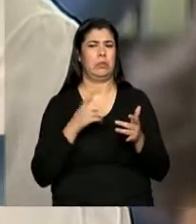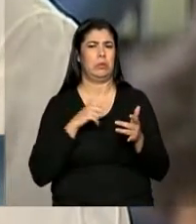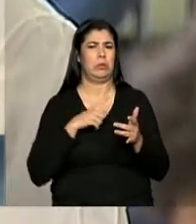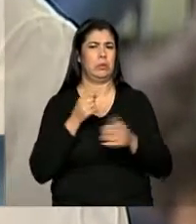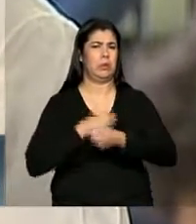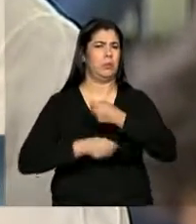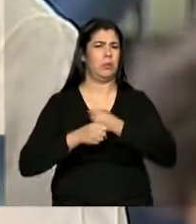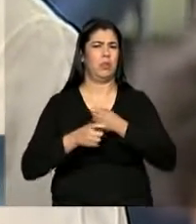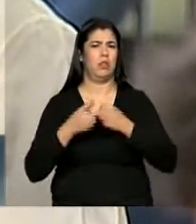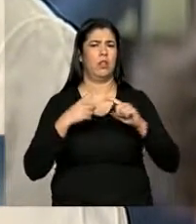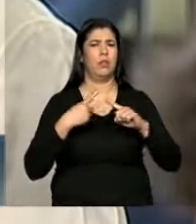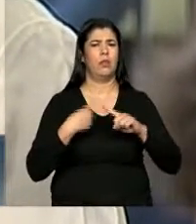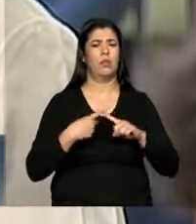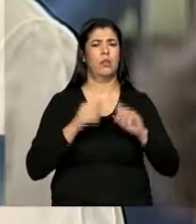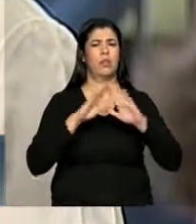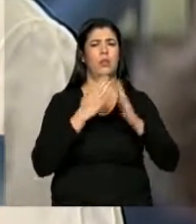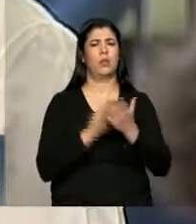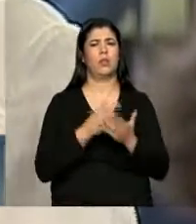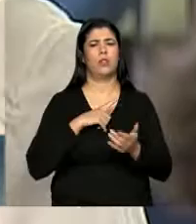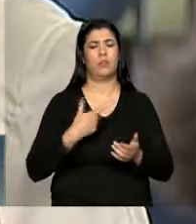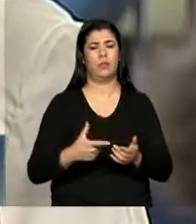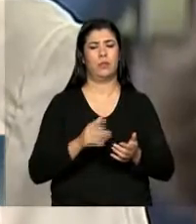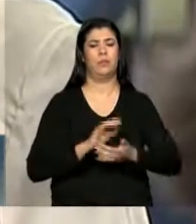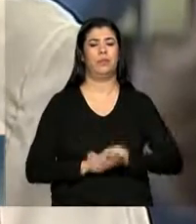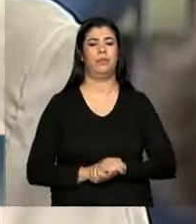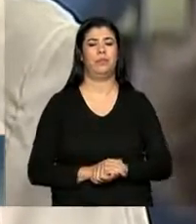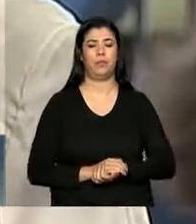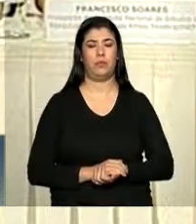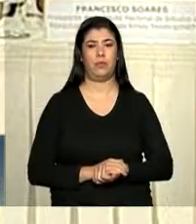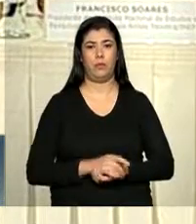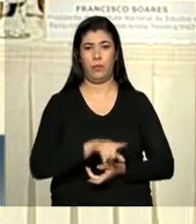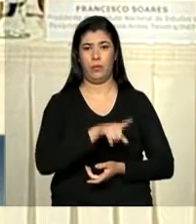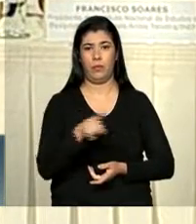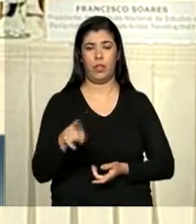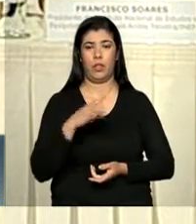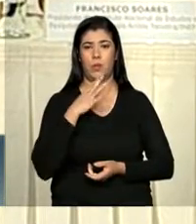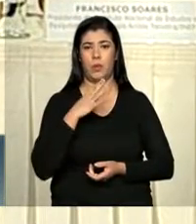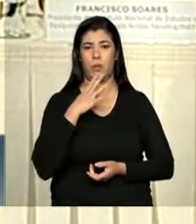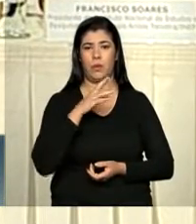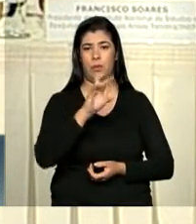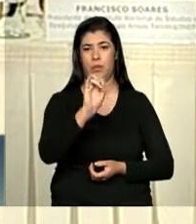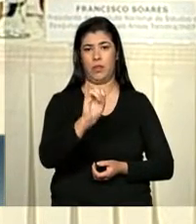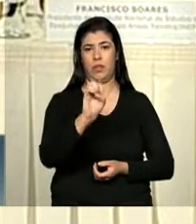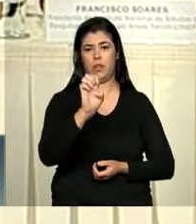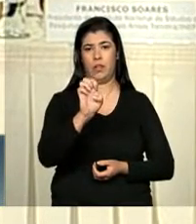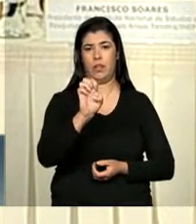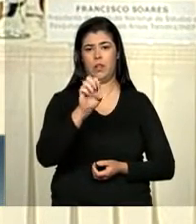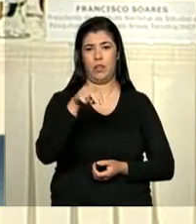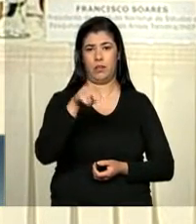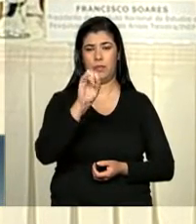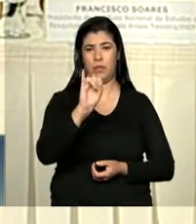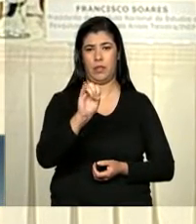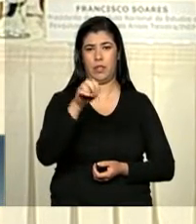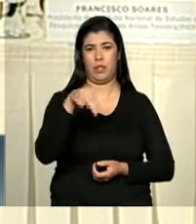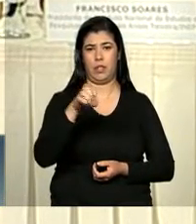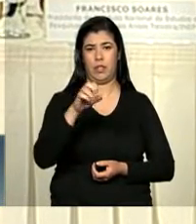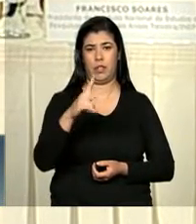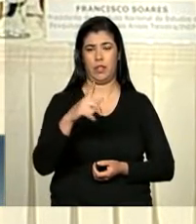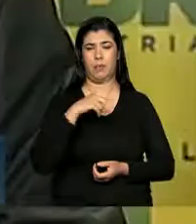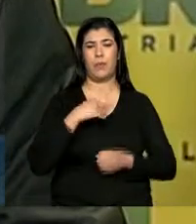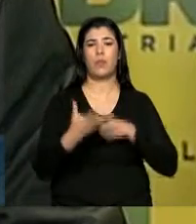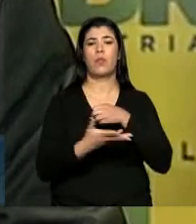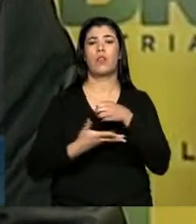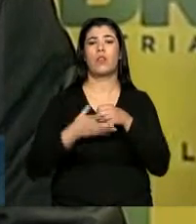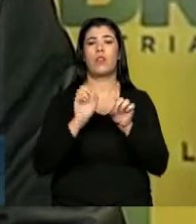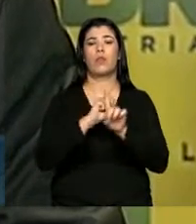e por que essas escolas não têm? Primeiro, para quem não está muito familiarizado, o INEP tem um nível socioeconômico para todas as escolas que